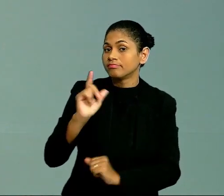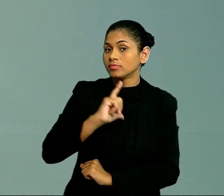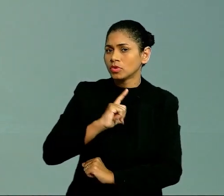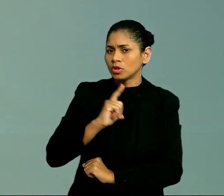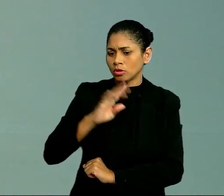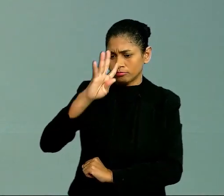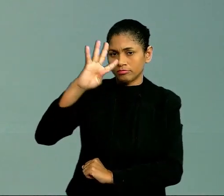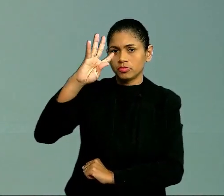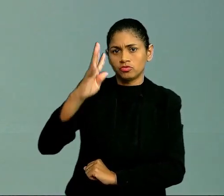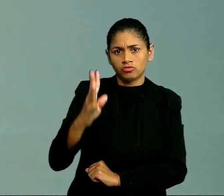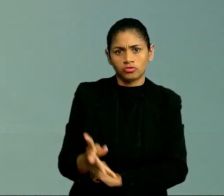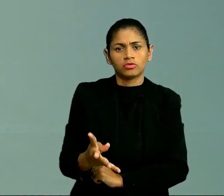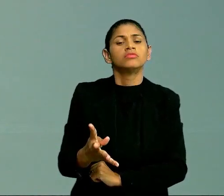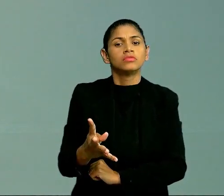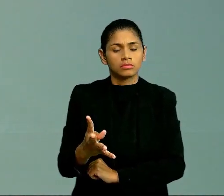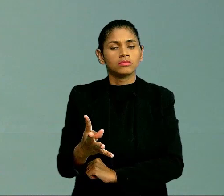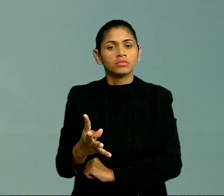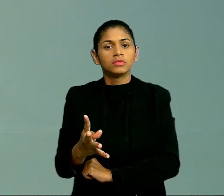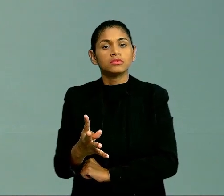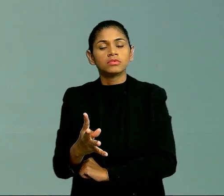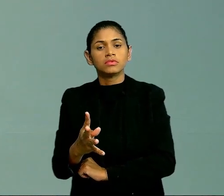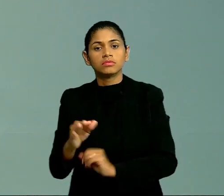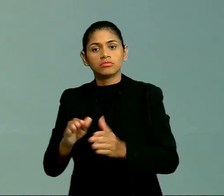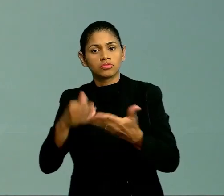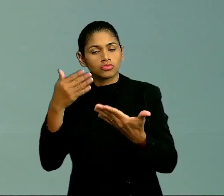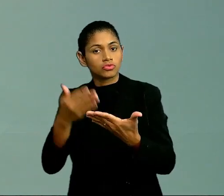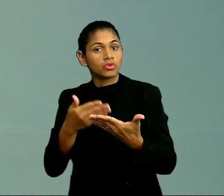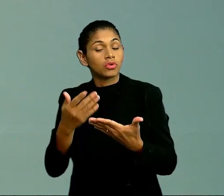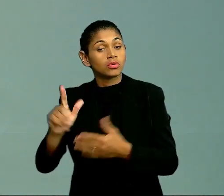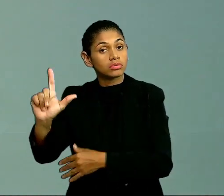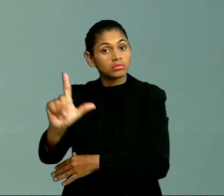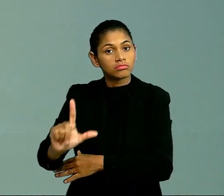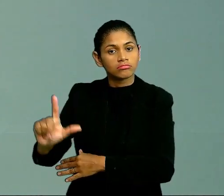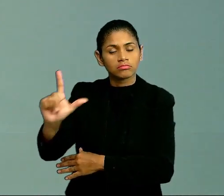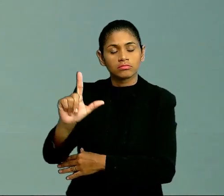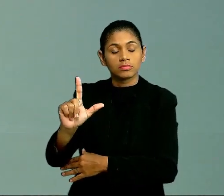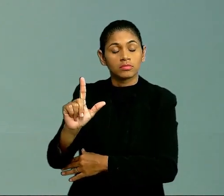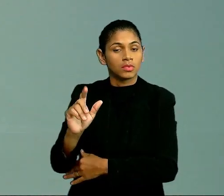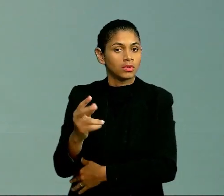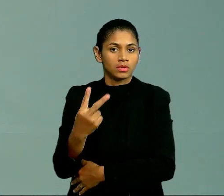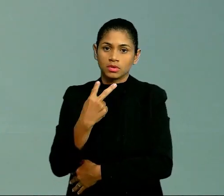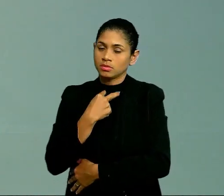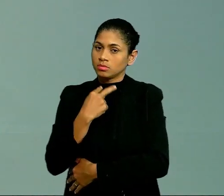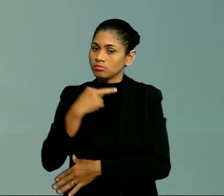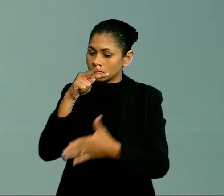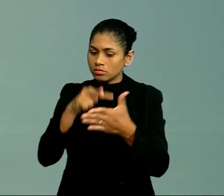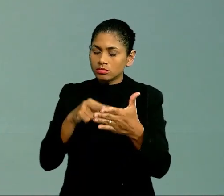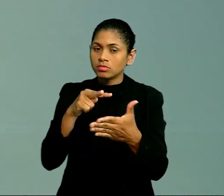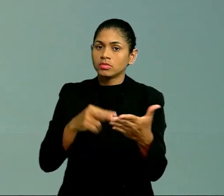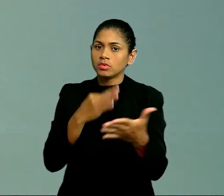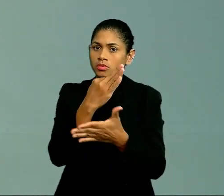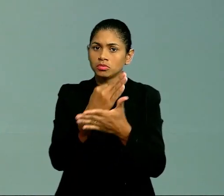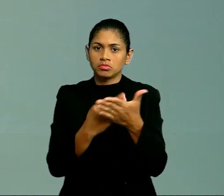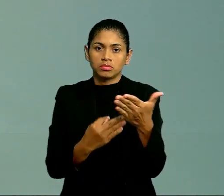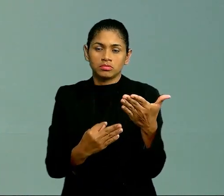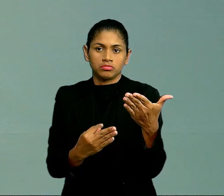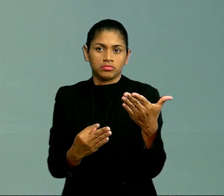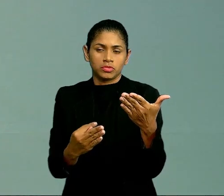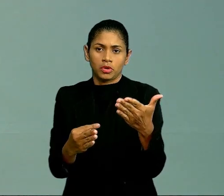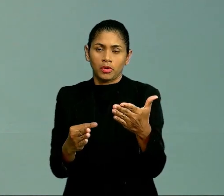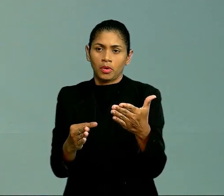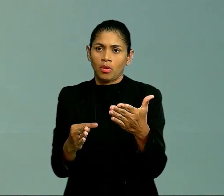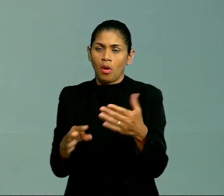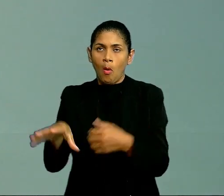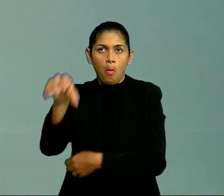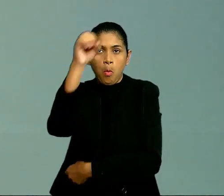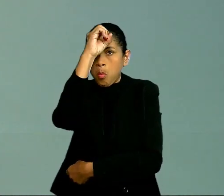teóricos literários, tá, pessoal? Então, a gente nunca pode ler um texto, principalmente quando nós falamos de poesia, na inocência de achar